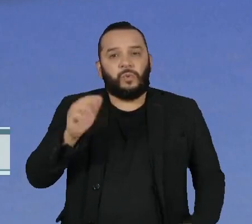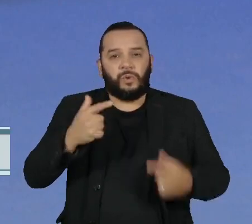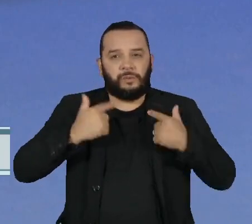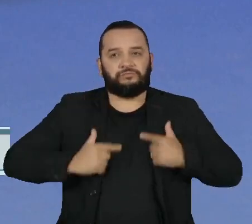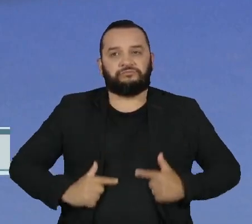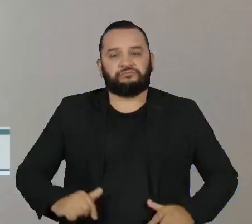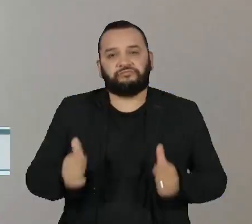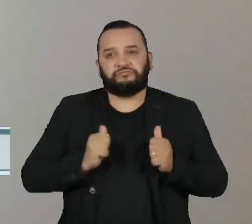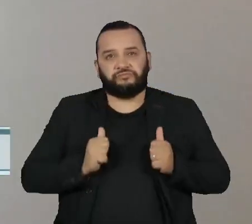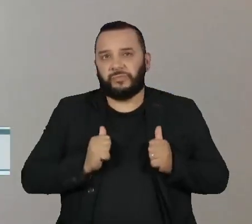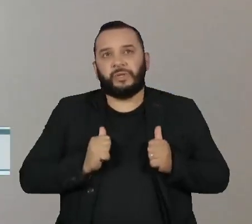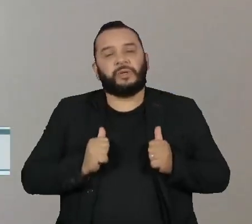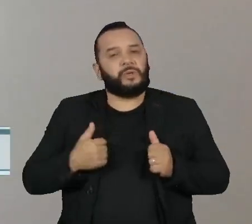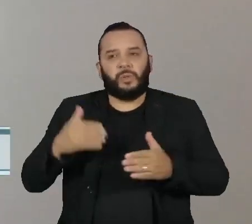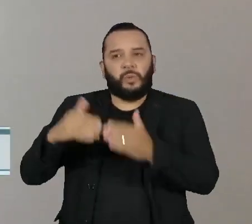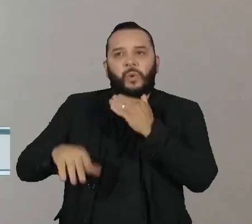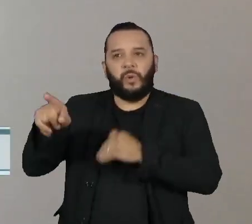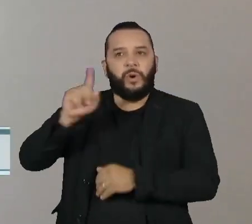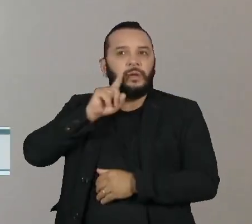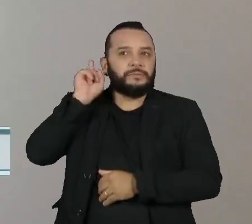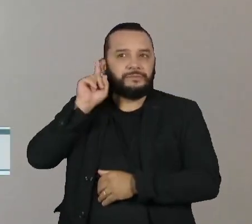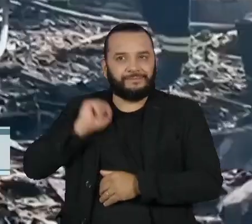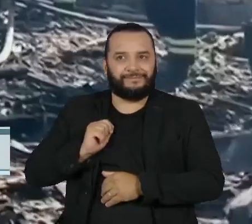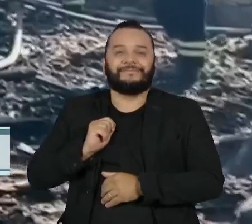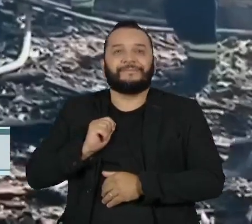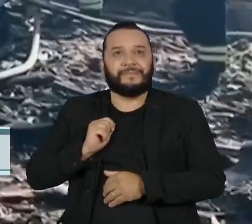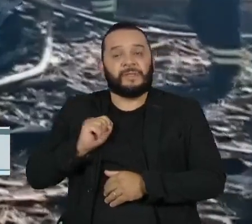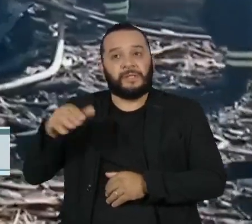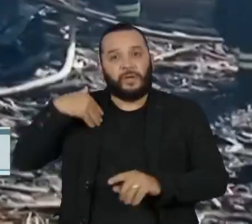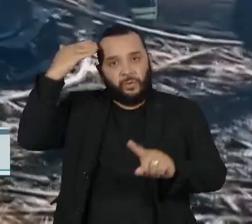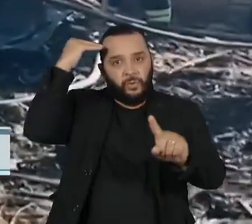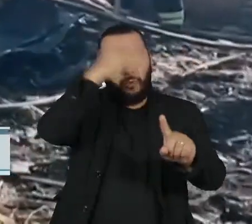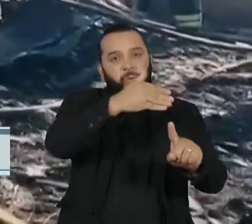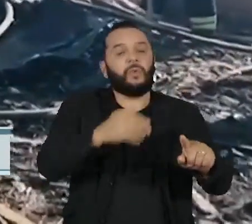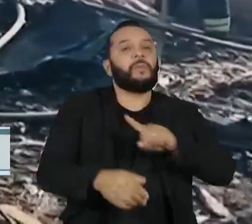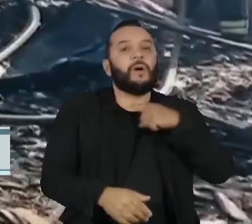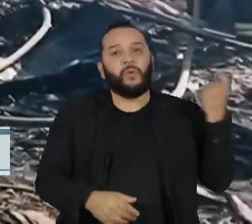neutra em discordância com Zelensky e parte do Ocidente, que culpam a Rússia pelo conflito.